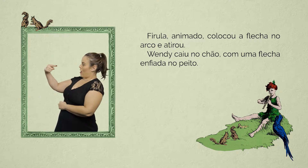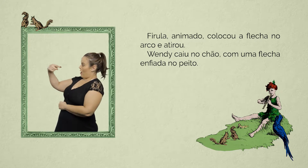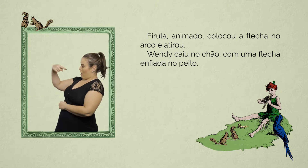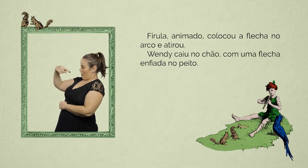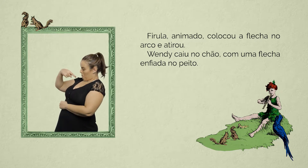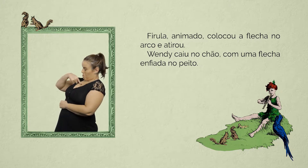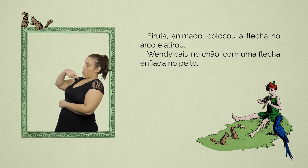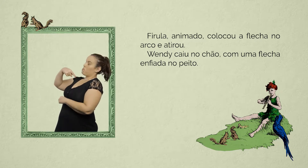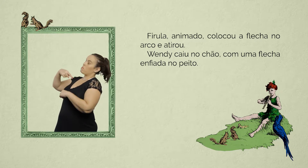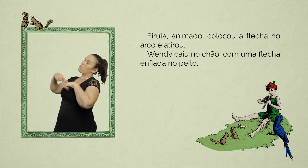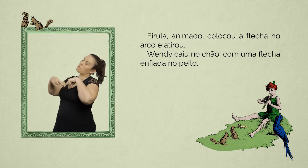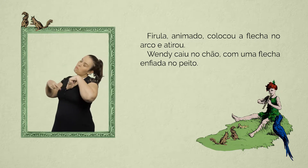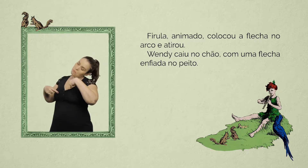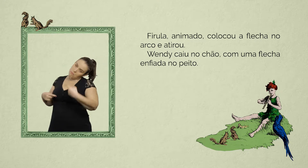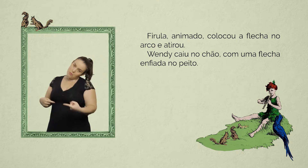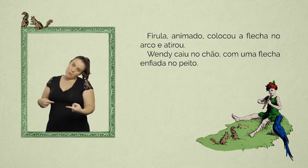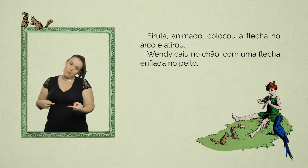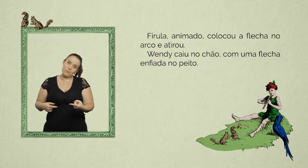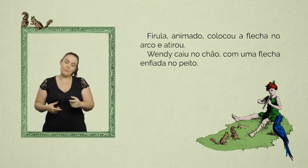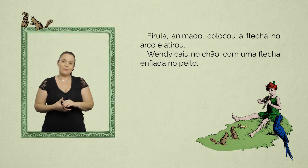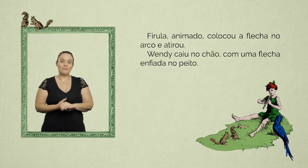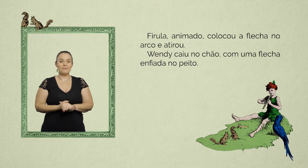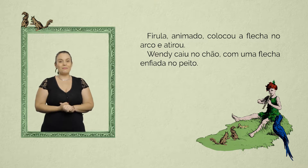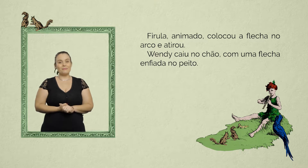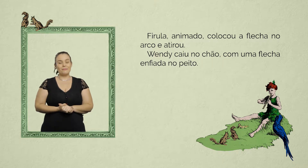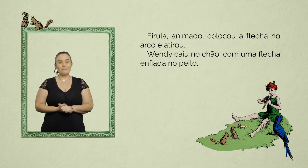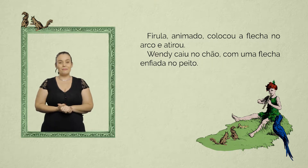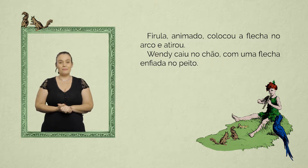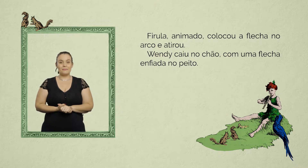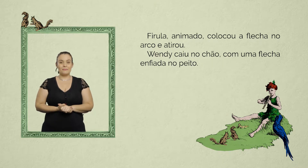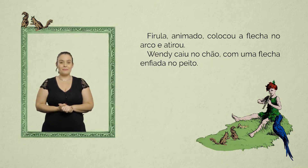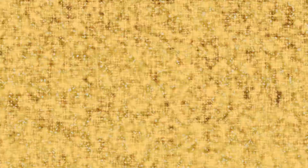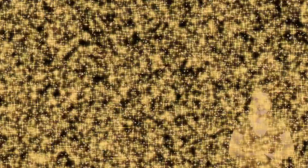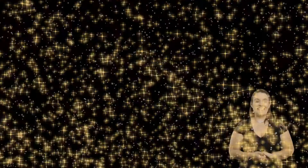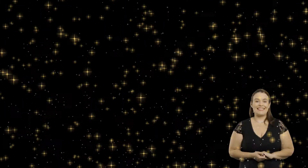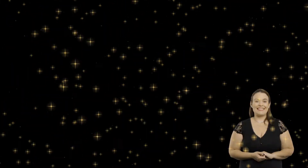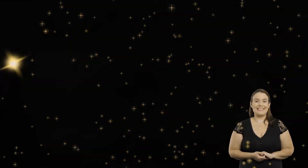uma flecha enfiada no peito.